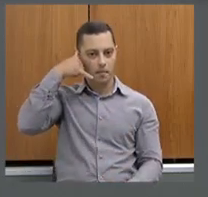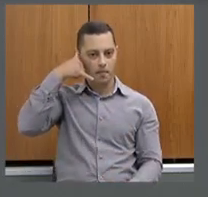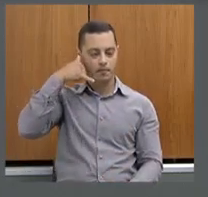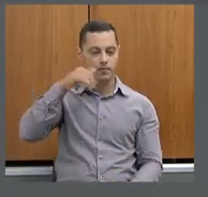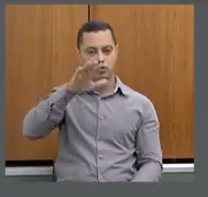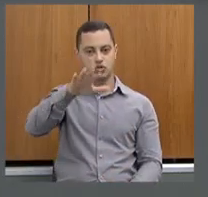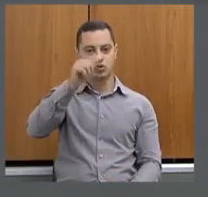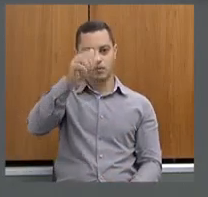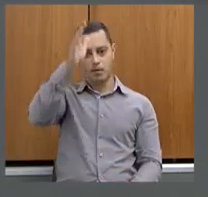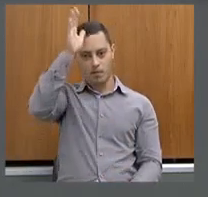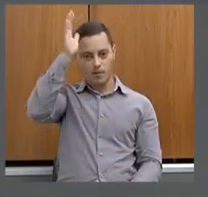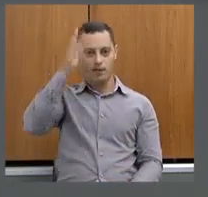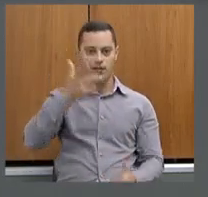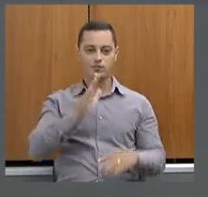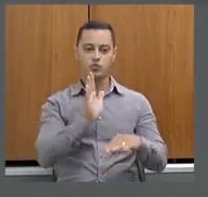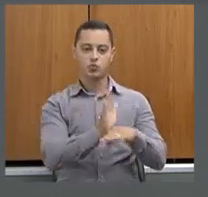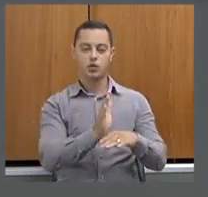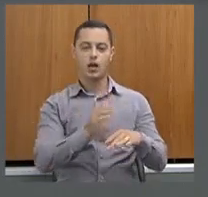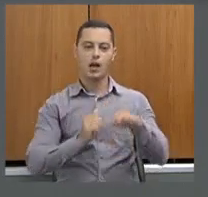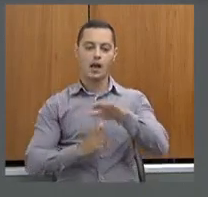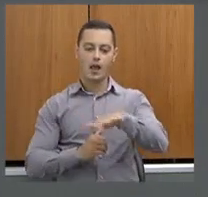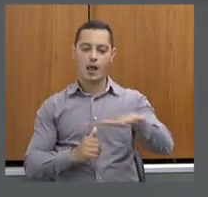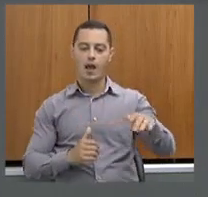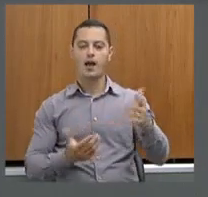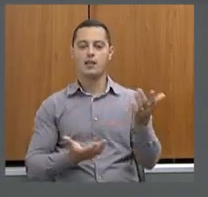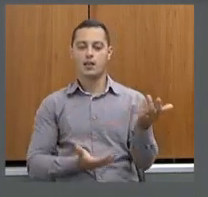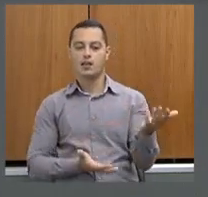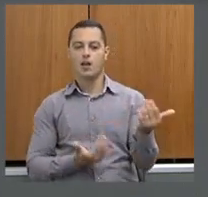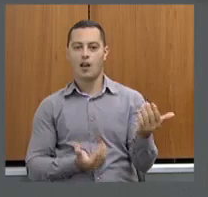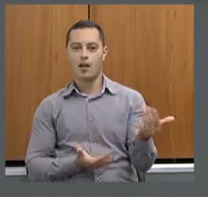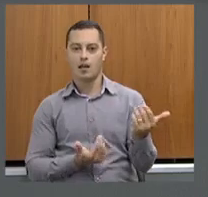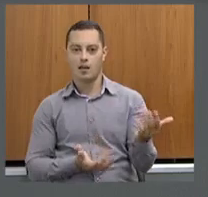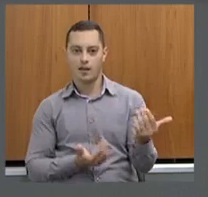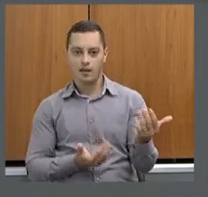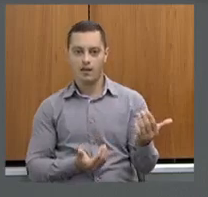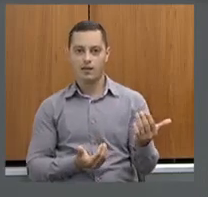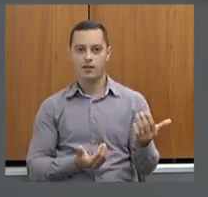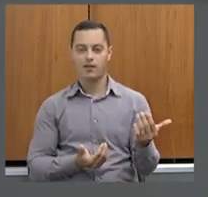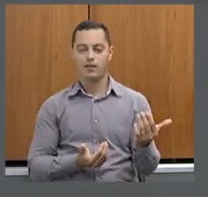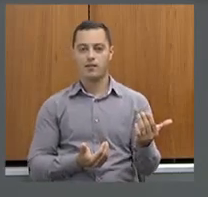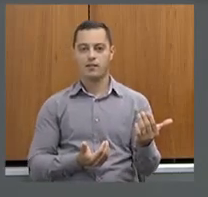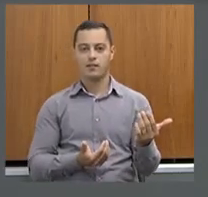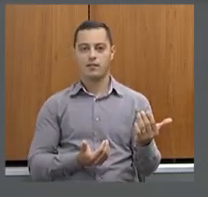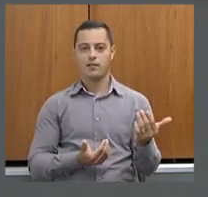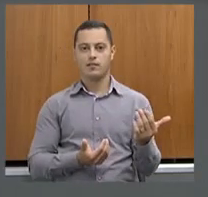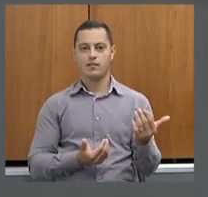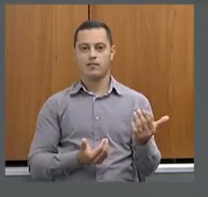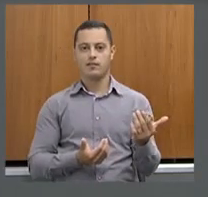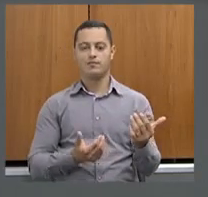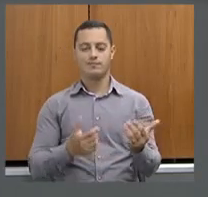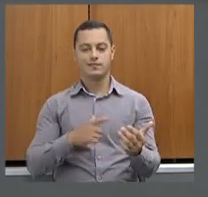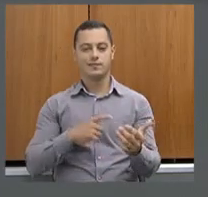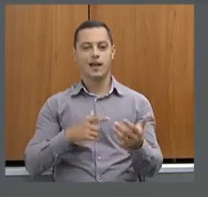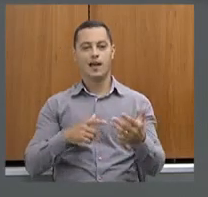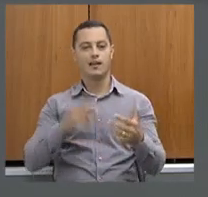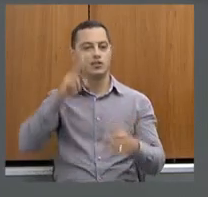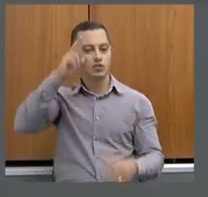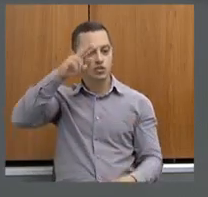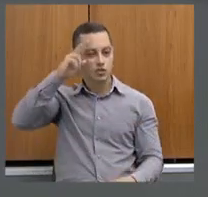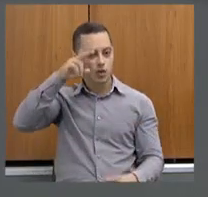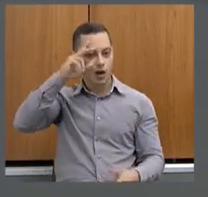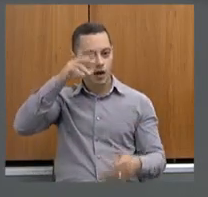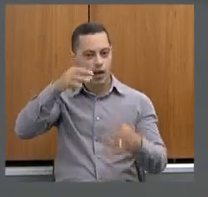de crianças e adolescentes de tantos casos realmente a gente tem que contar a Coronel que nos emociona